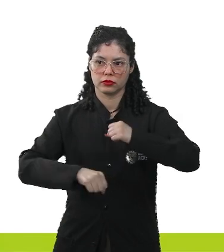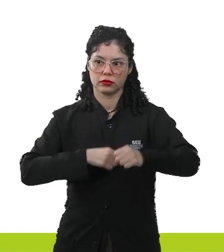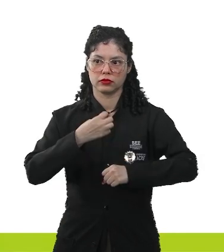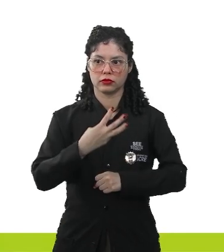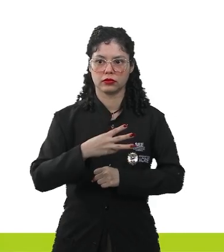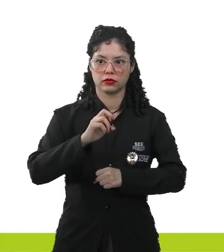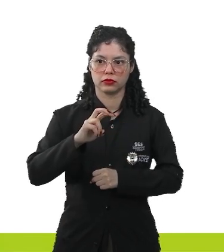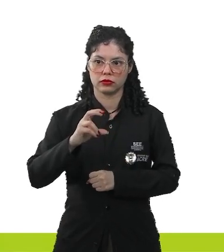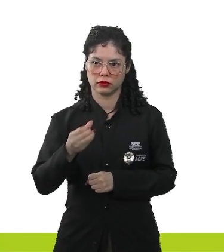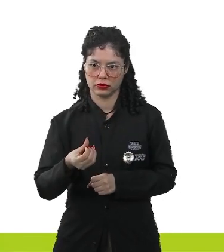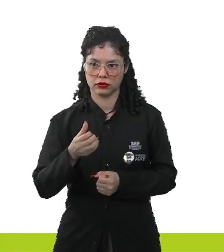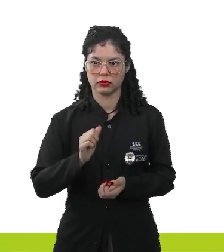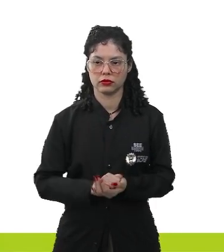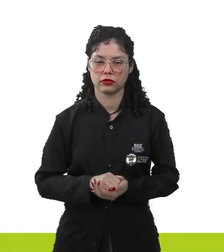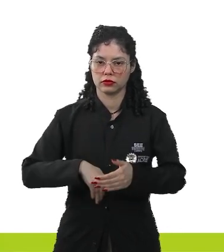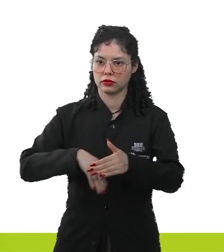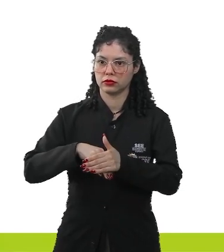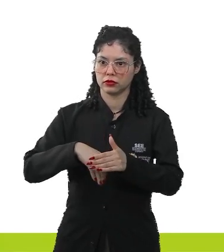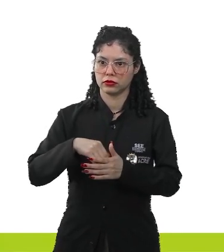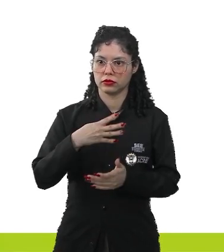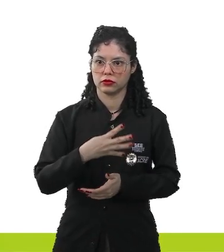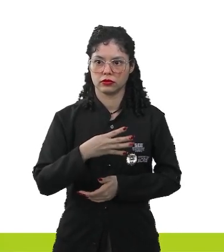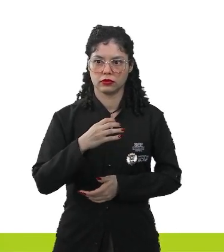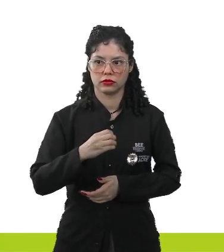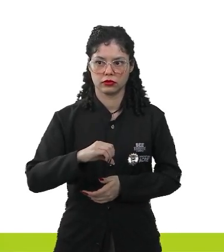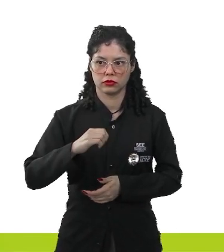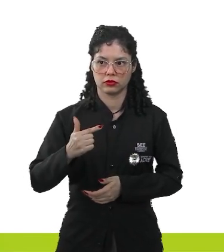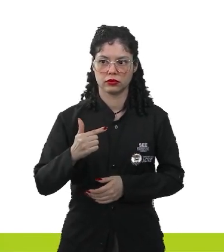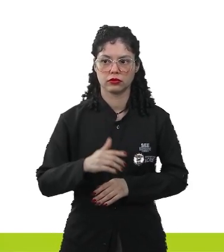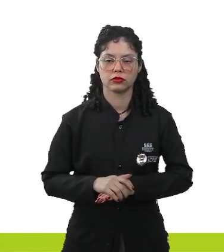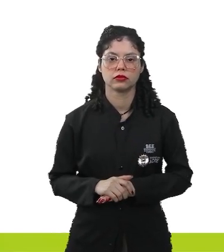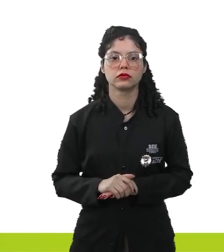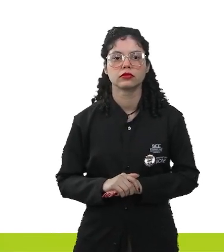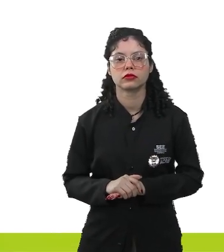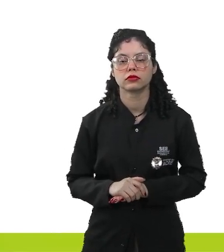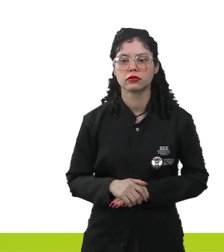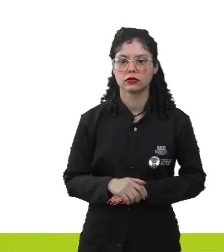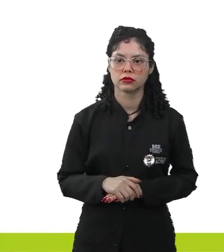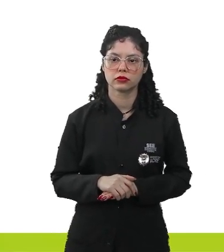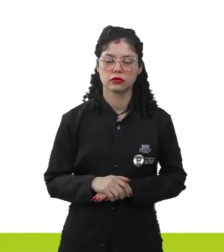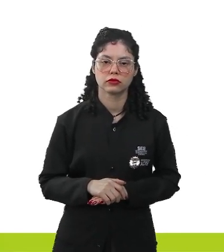bicicleta 356 e jogar futebol 492 por hora.